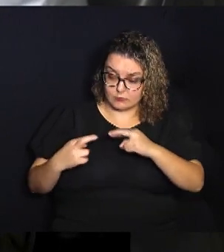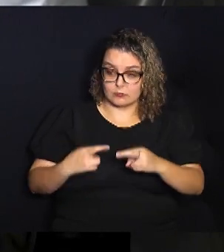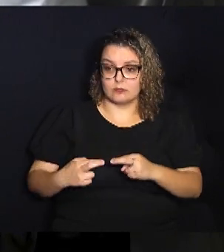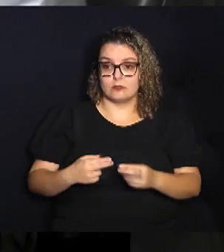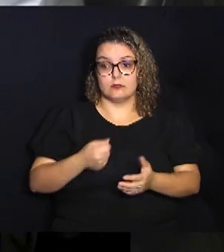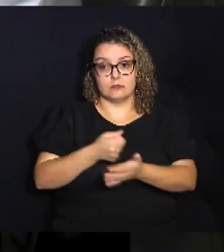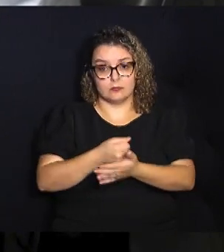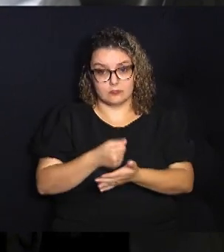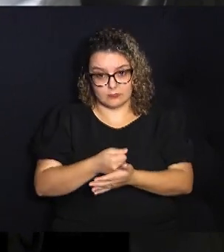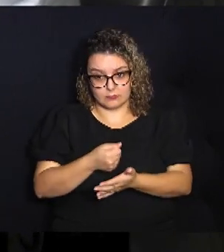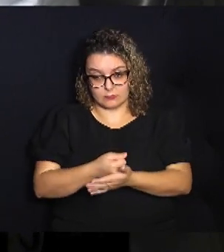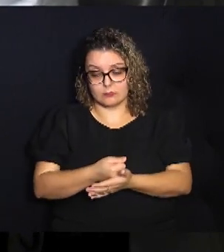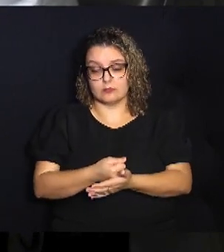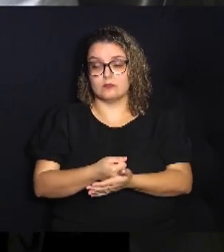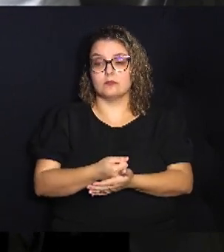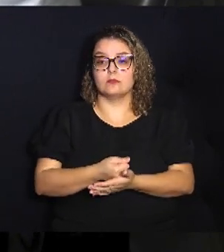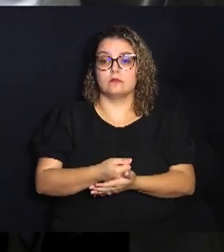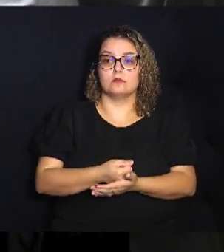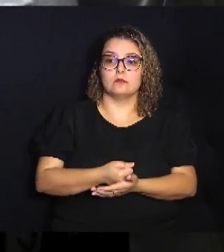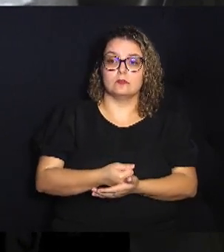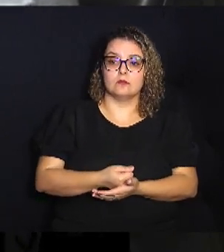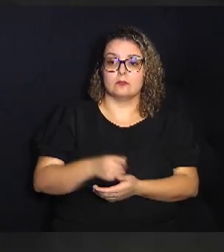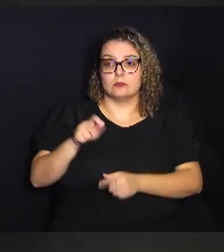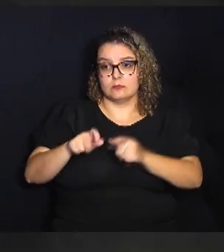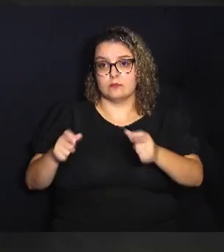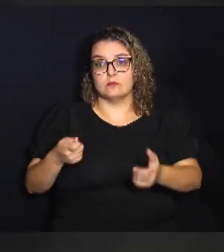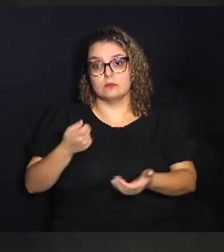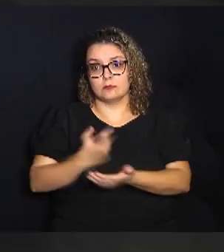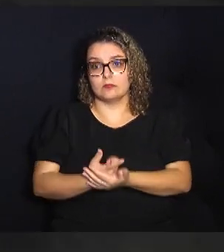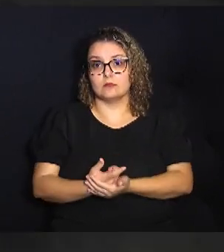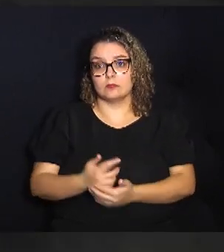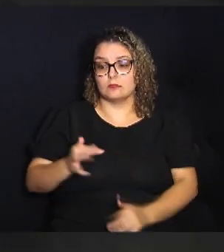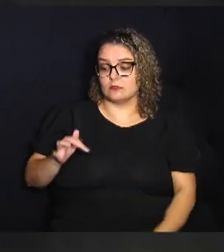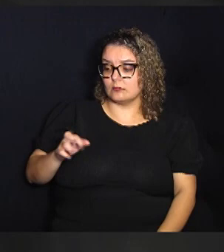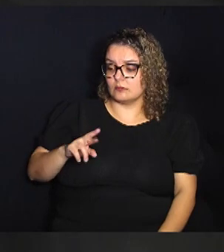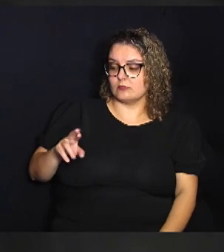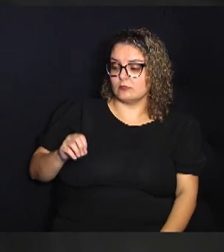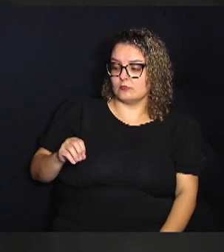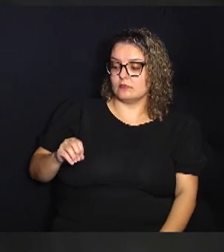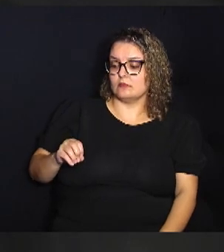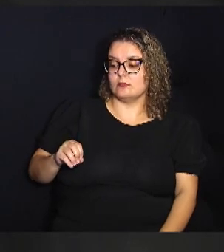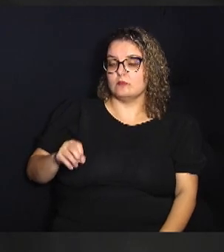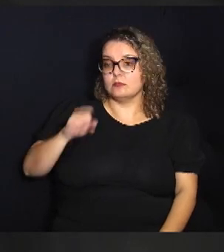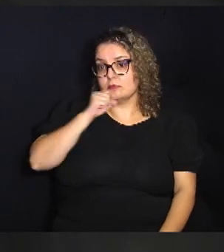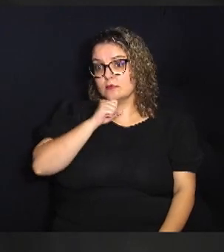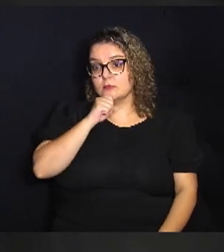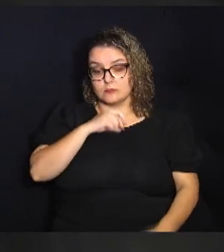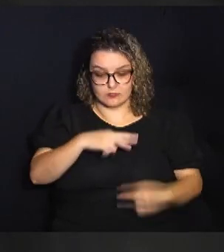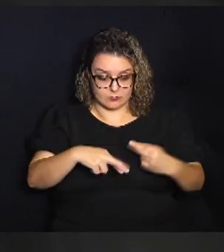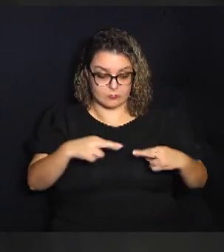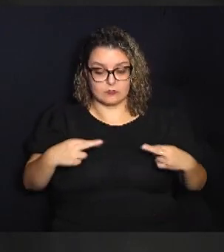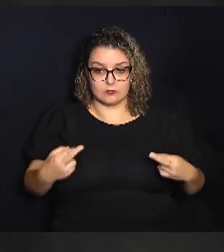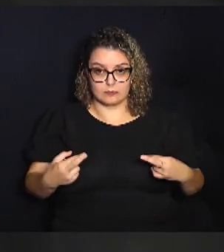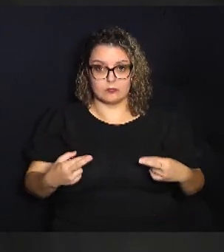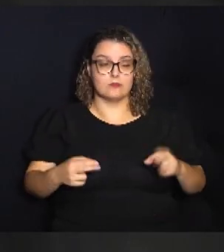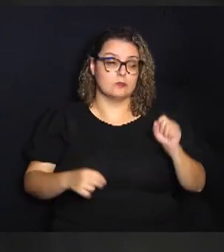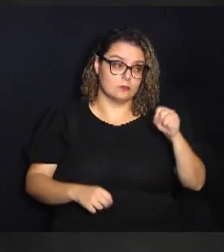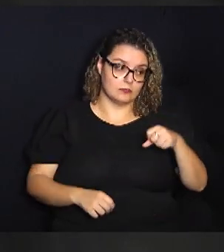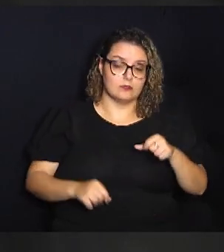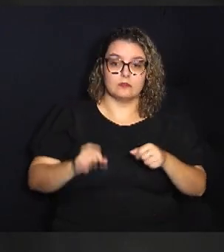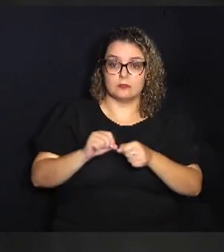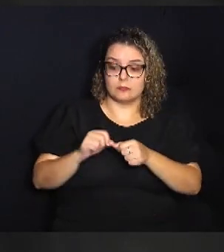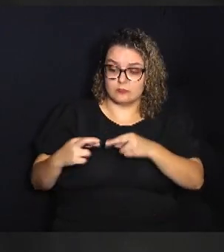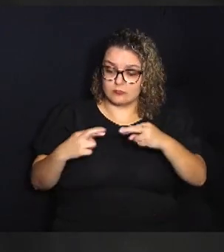mais nesses compradores, que são os ferros velhos, né, Sim. recicláveis, e fazendo uma fiscalização